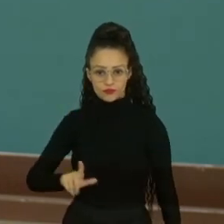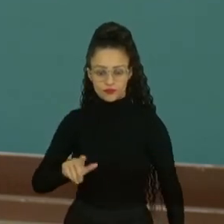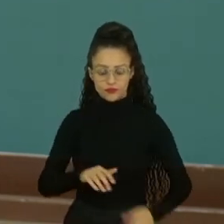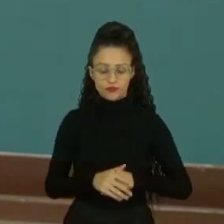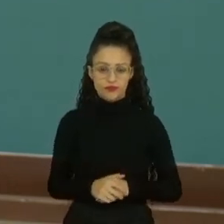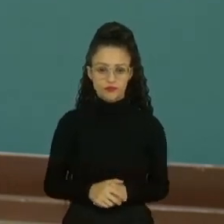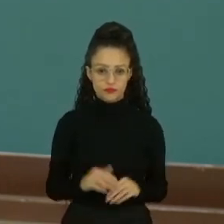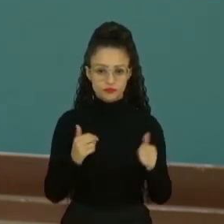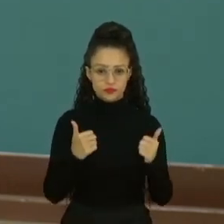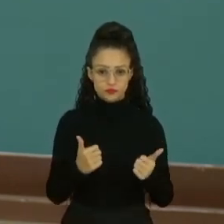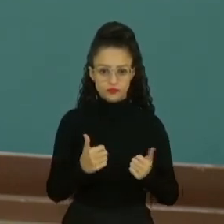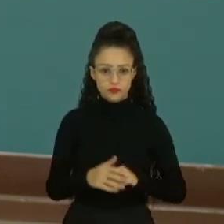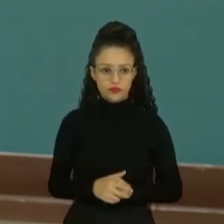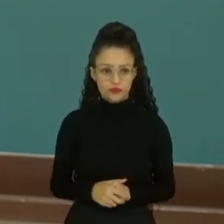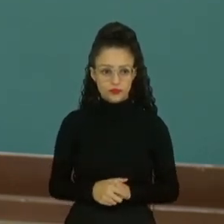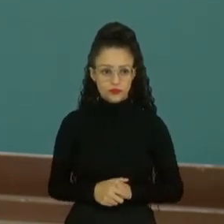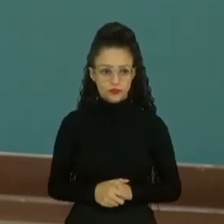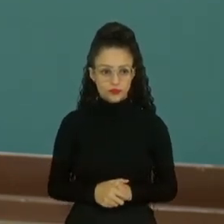cordel, beleza?